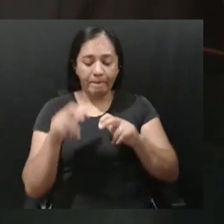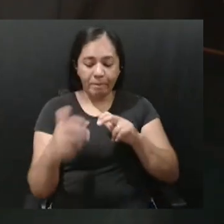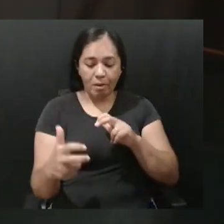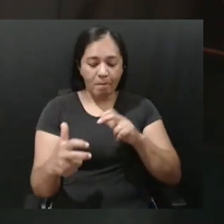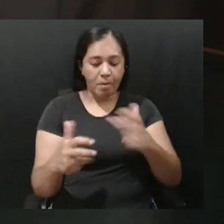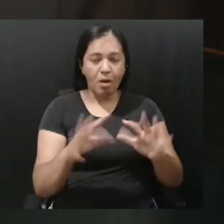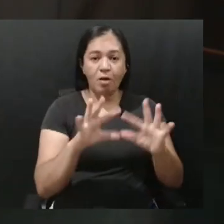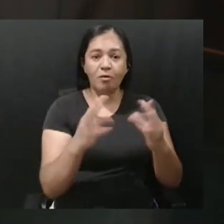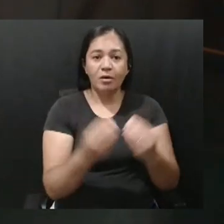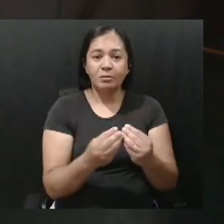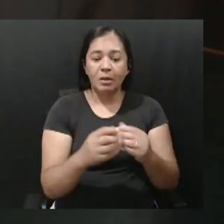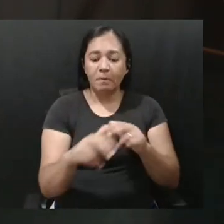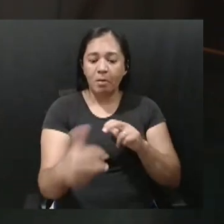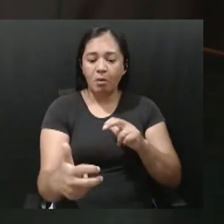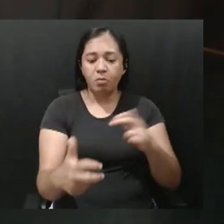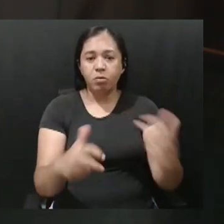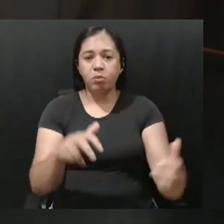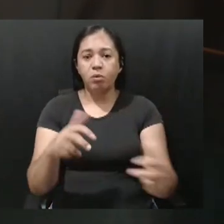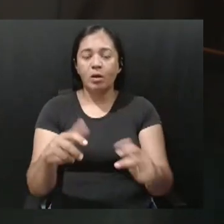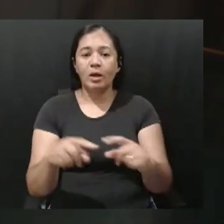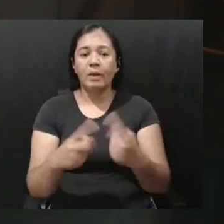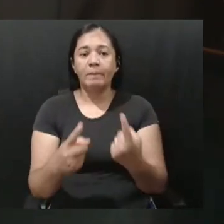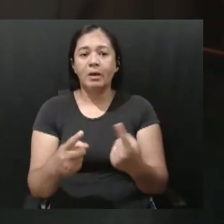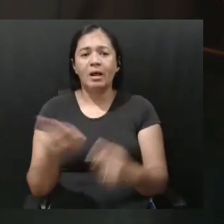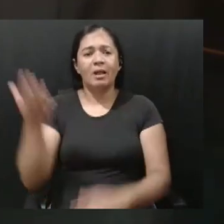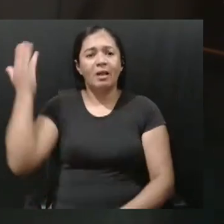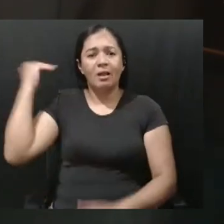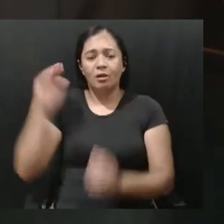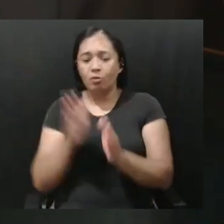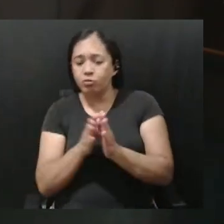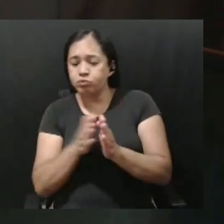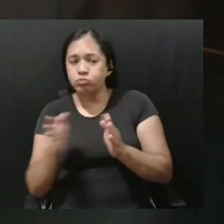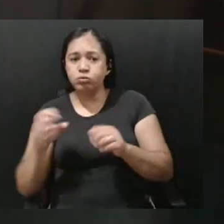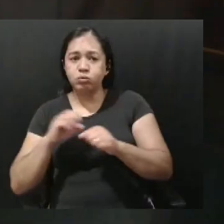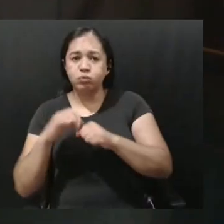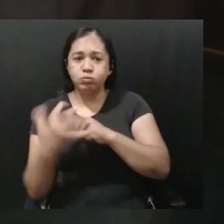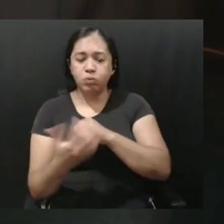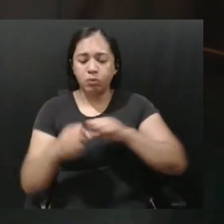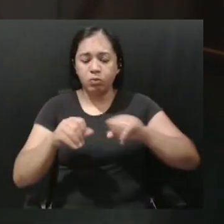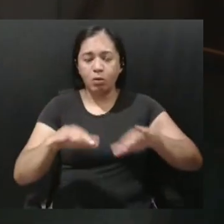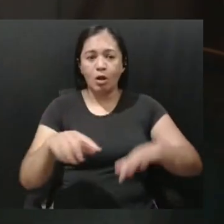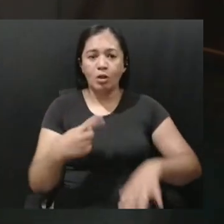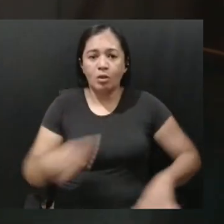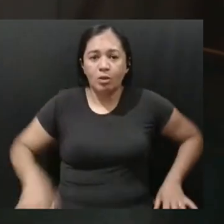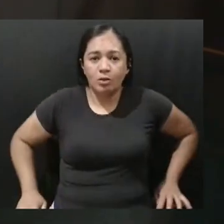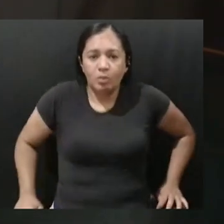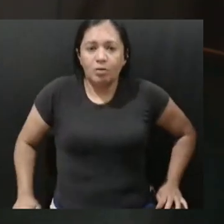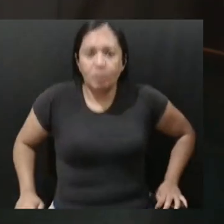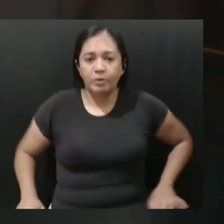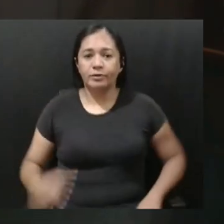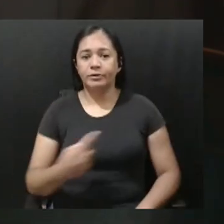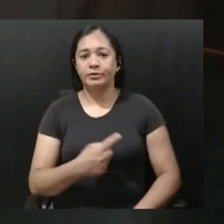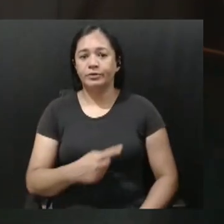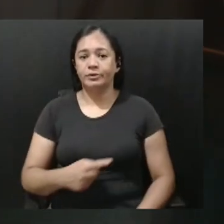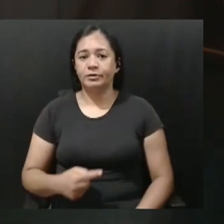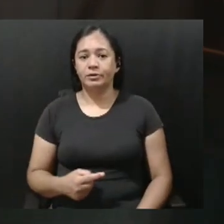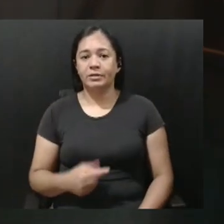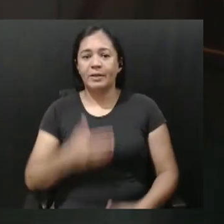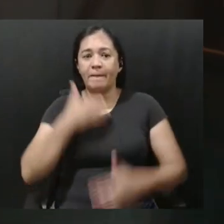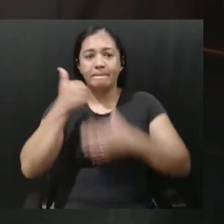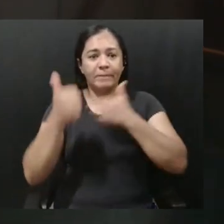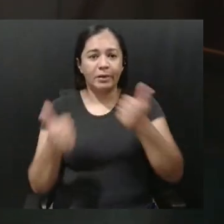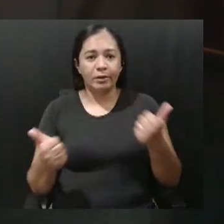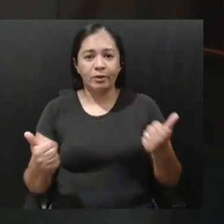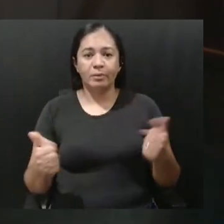uhum. e lá naquela época nós falávamos que íamos sair um pouco melhor, né. Aí nós estamos aqui